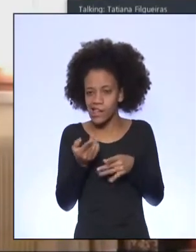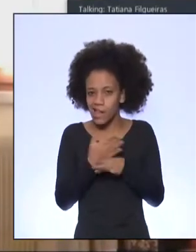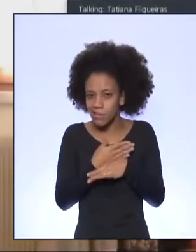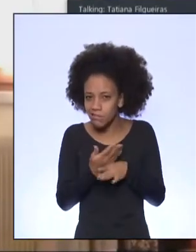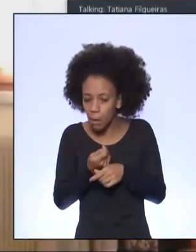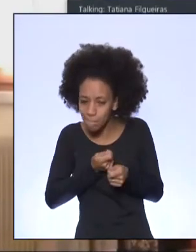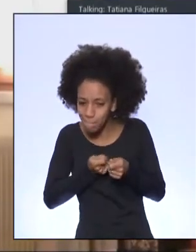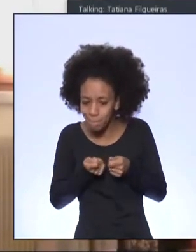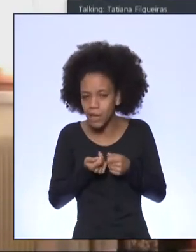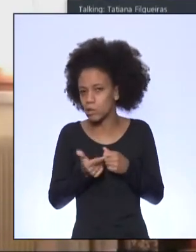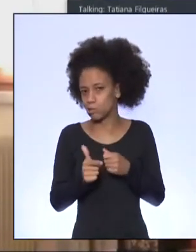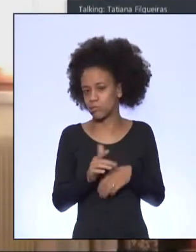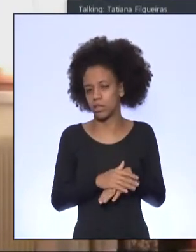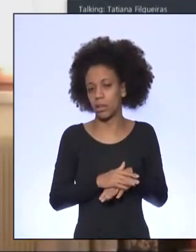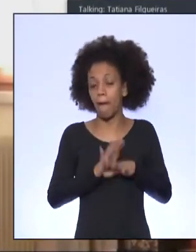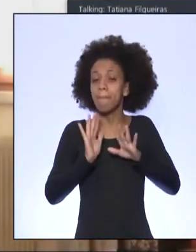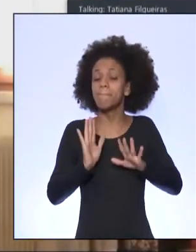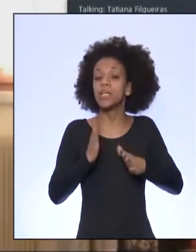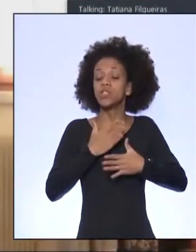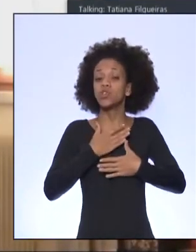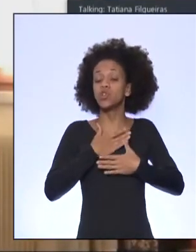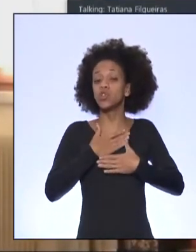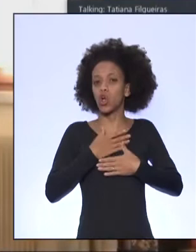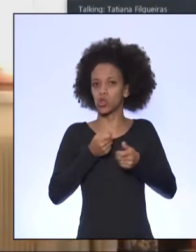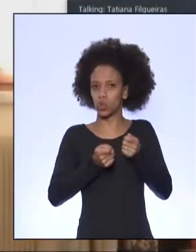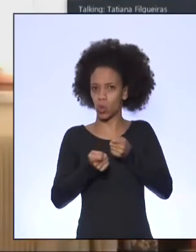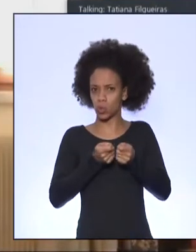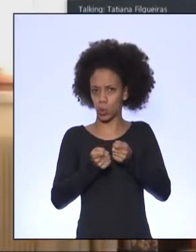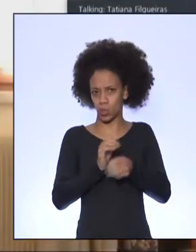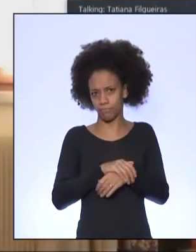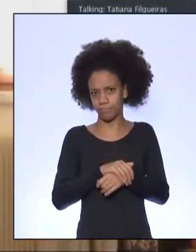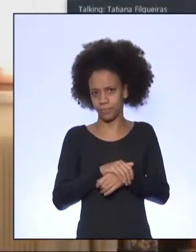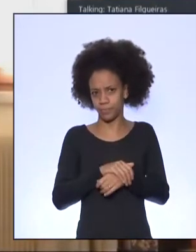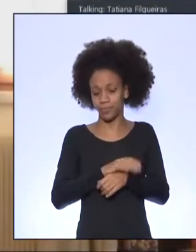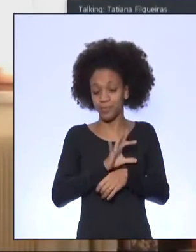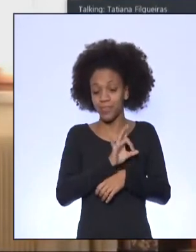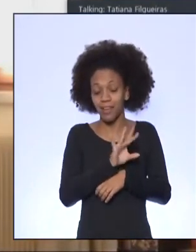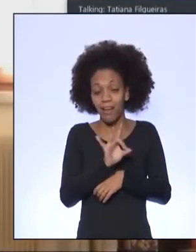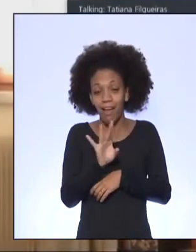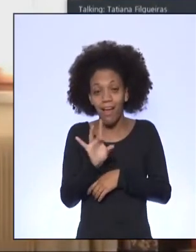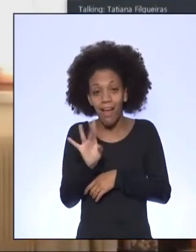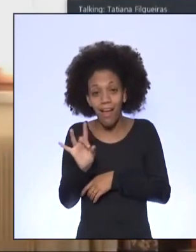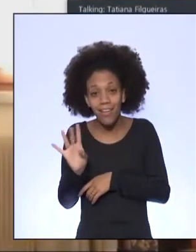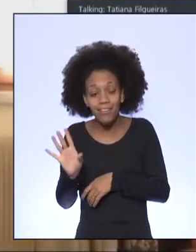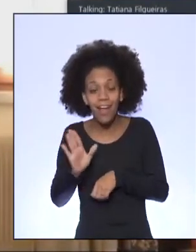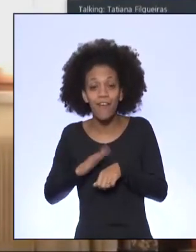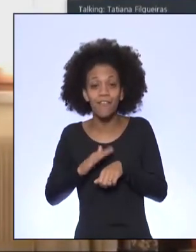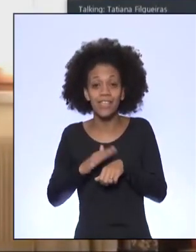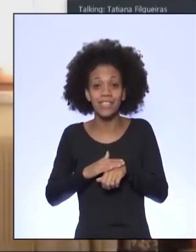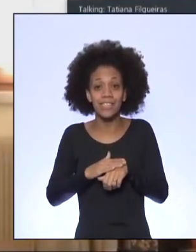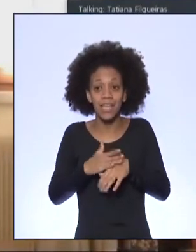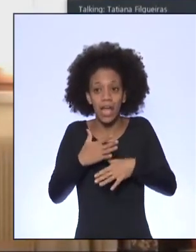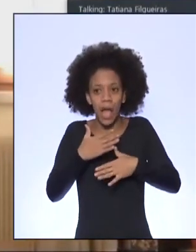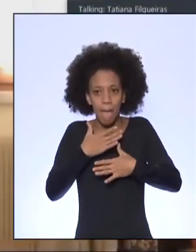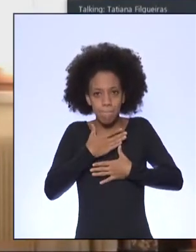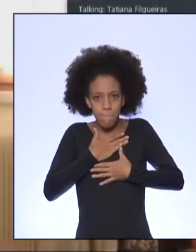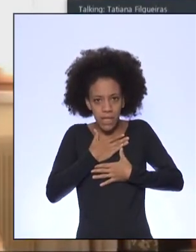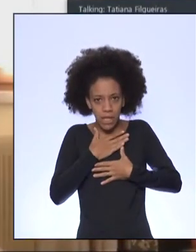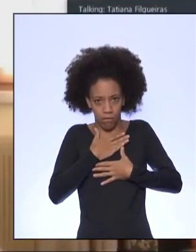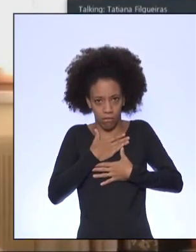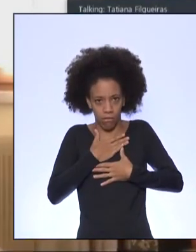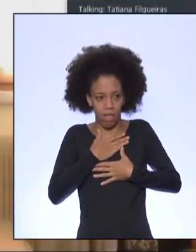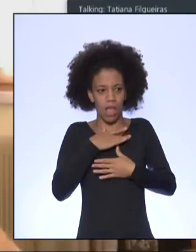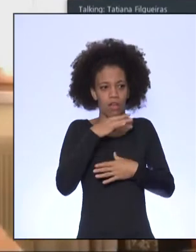Agora, o que está sob o nosso controle, Raquel? Cada um de nós fazer a nossa parte para que